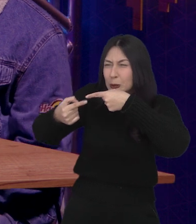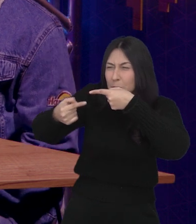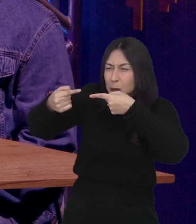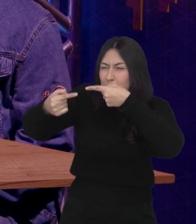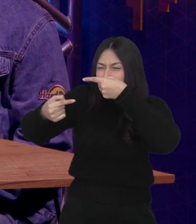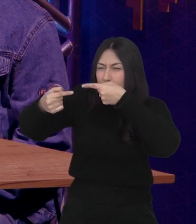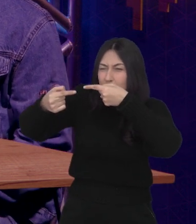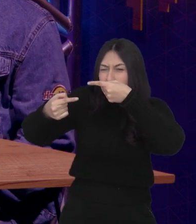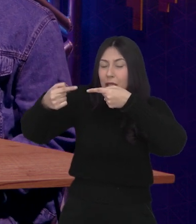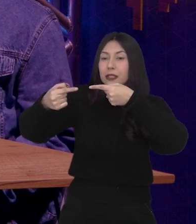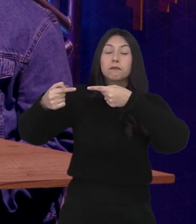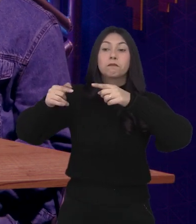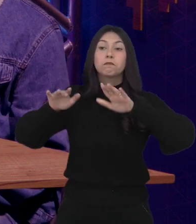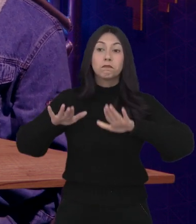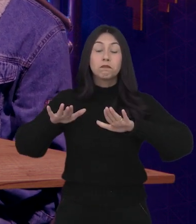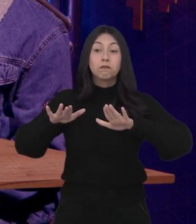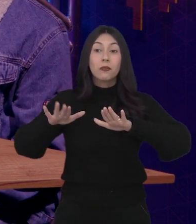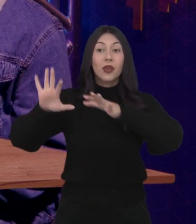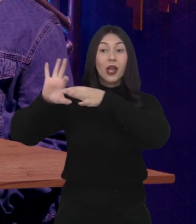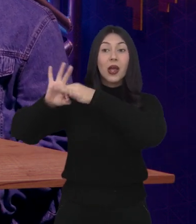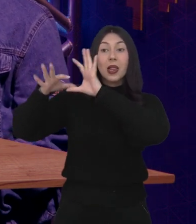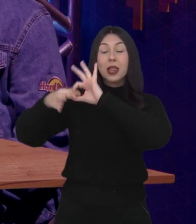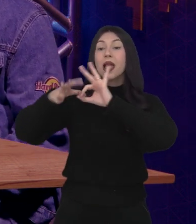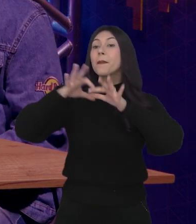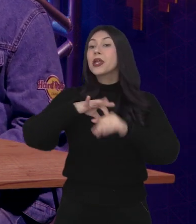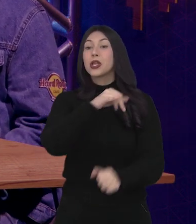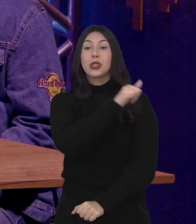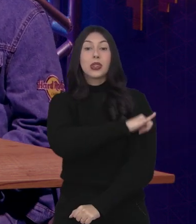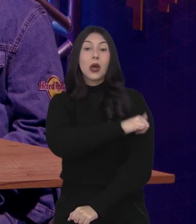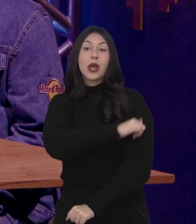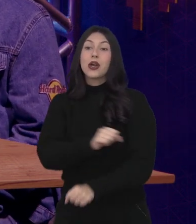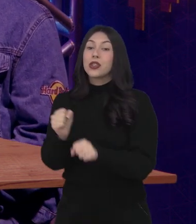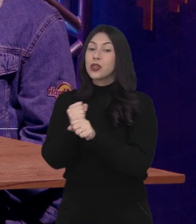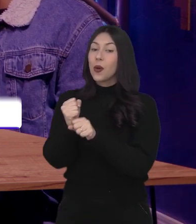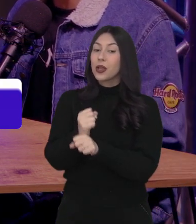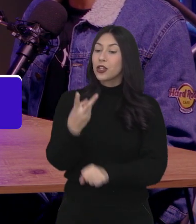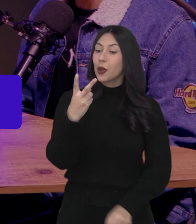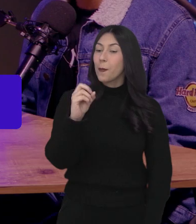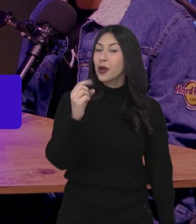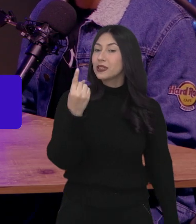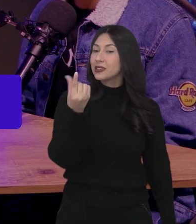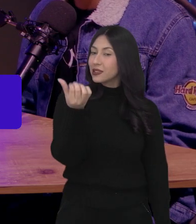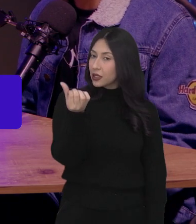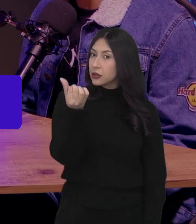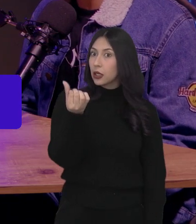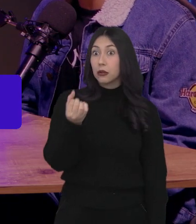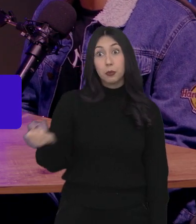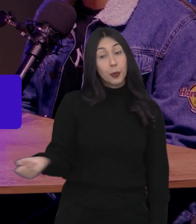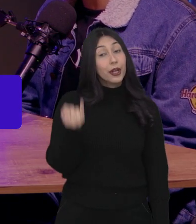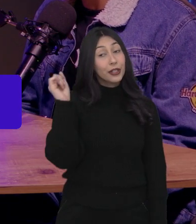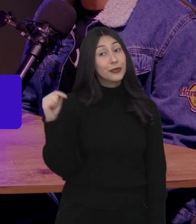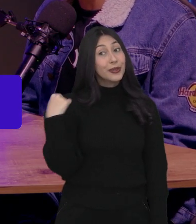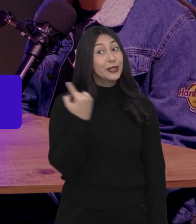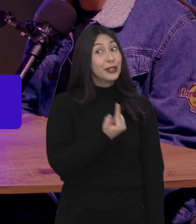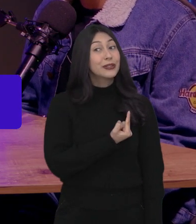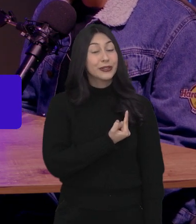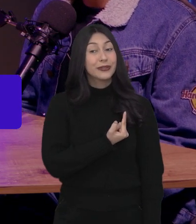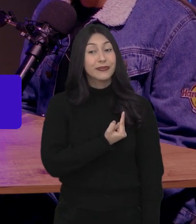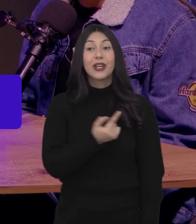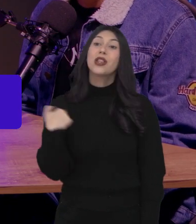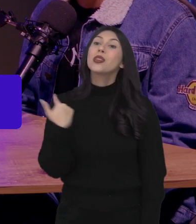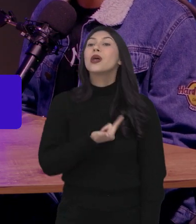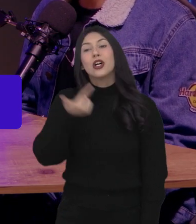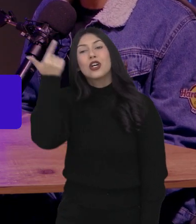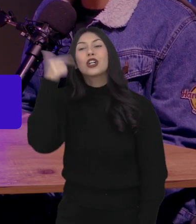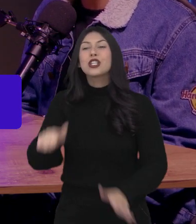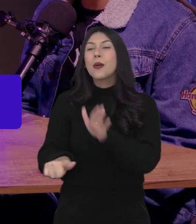acirrada. Nas Olimpíadas do Rio em 2016, né? Essas Olimpíadas foram muito importantes para a gente. Foi